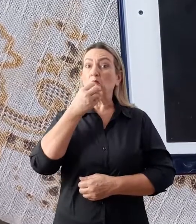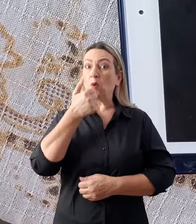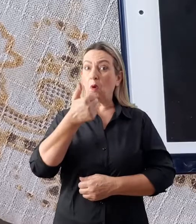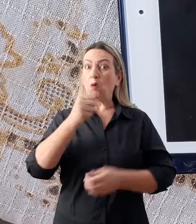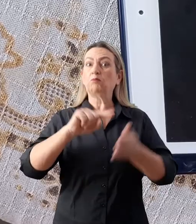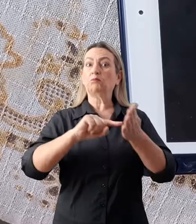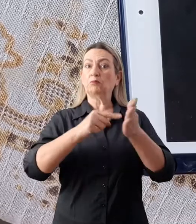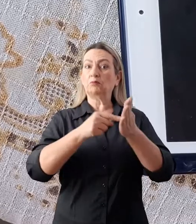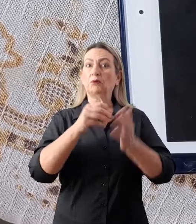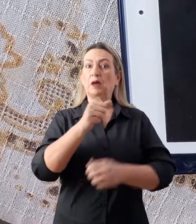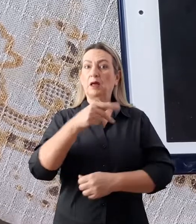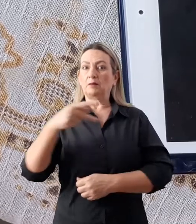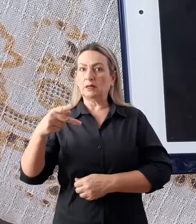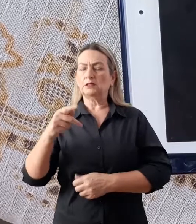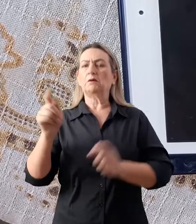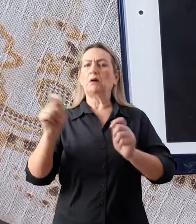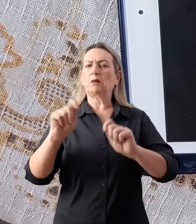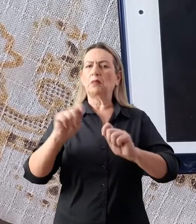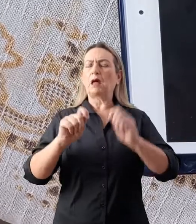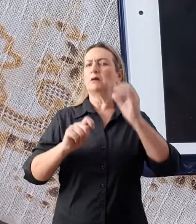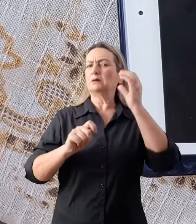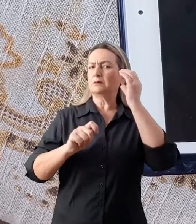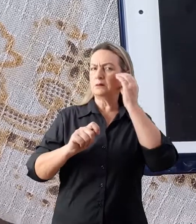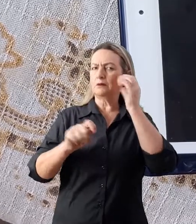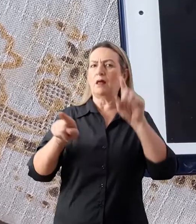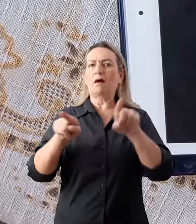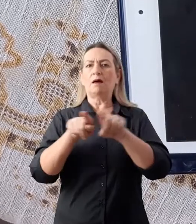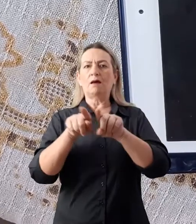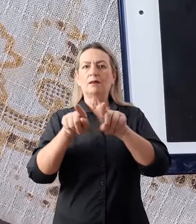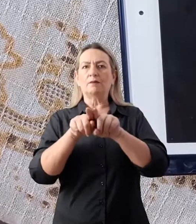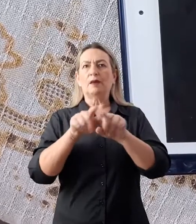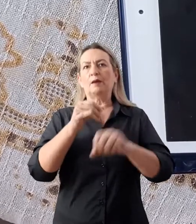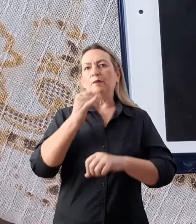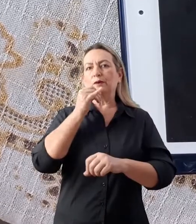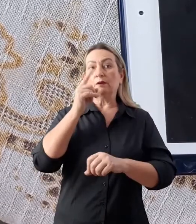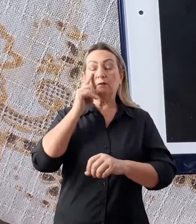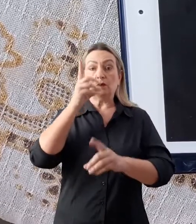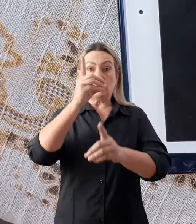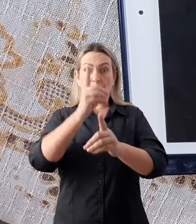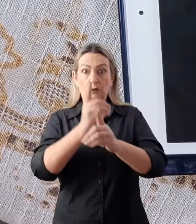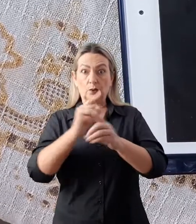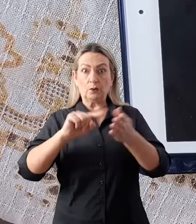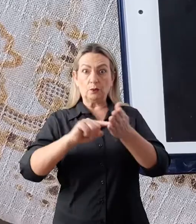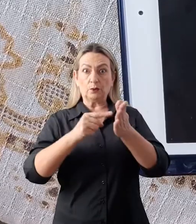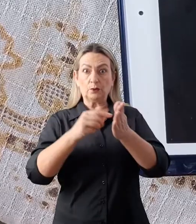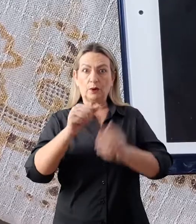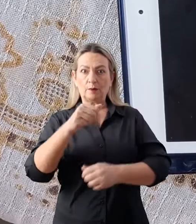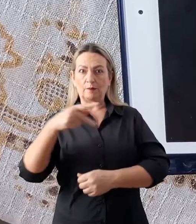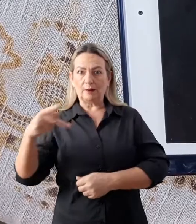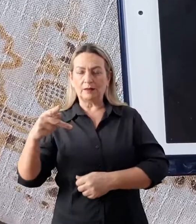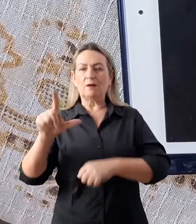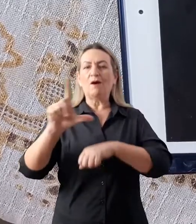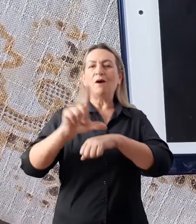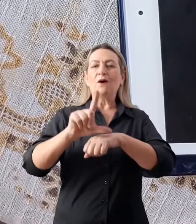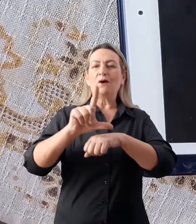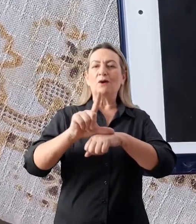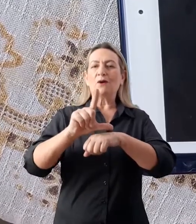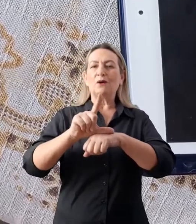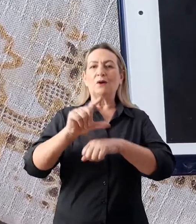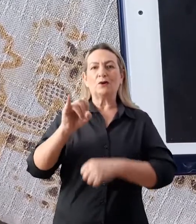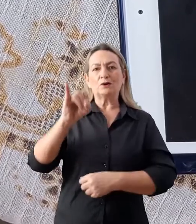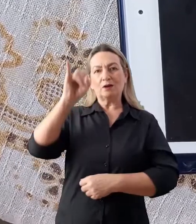para celular quanto para iPad. Então você encontra na Play Store do Android